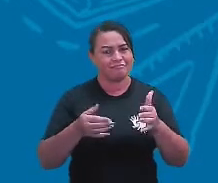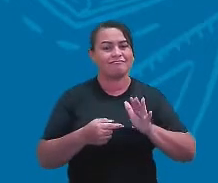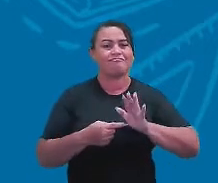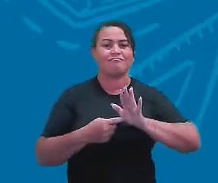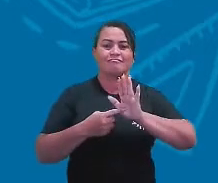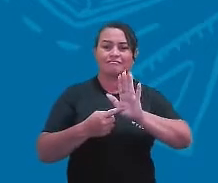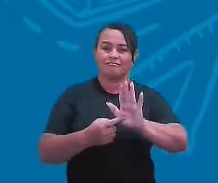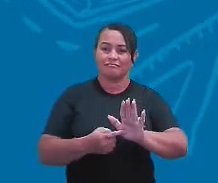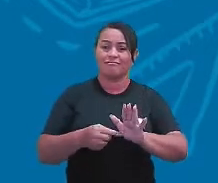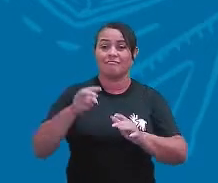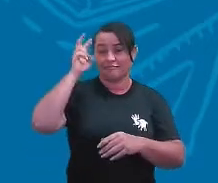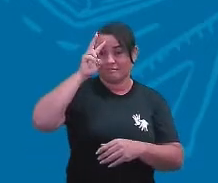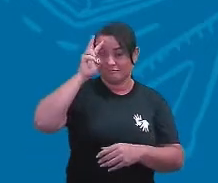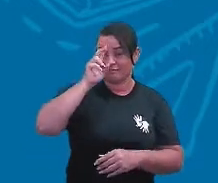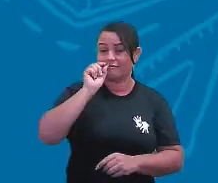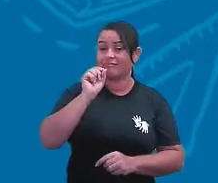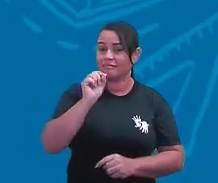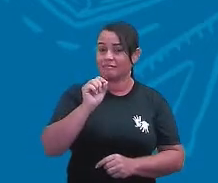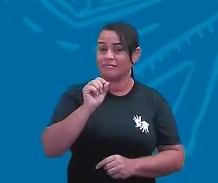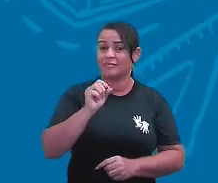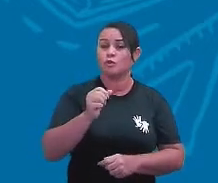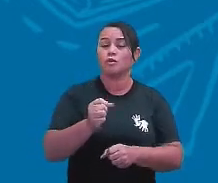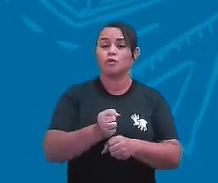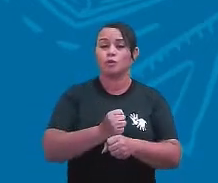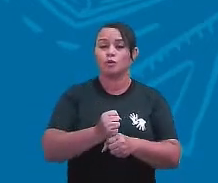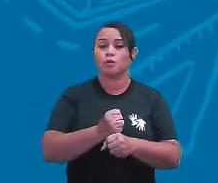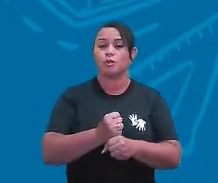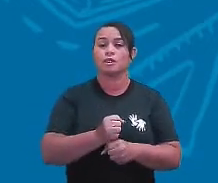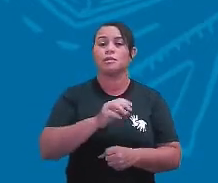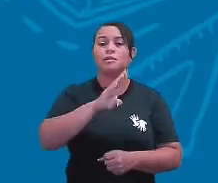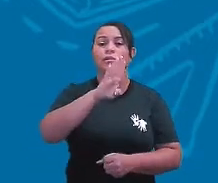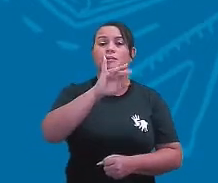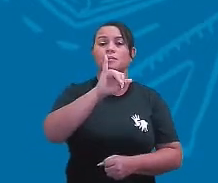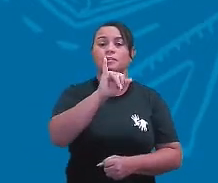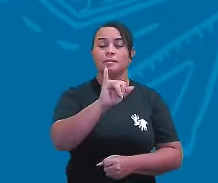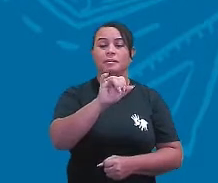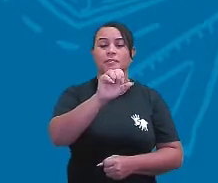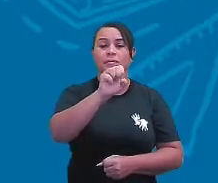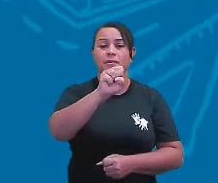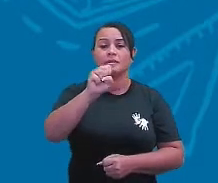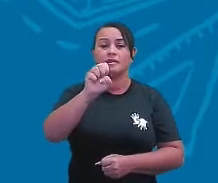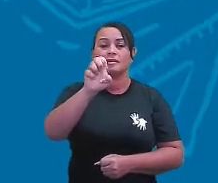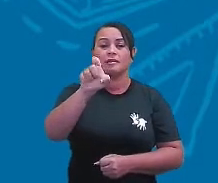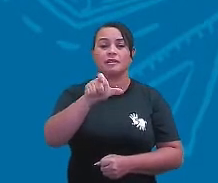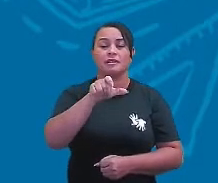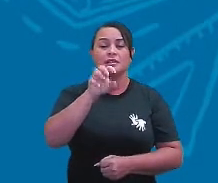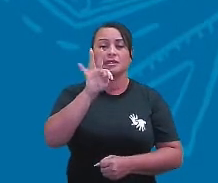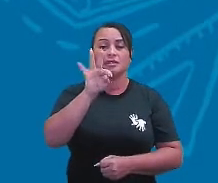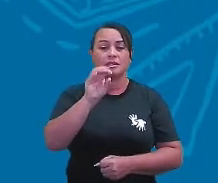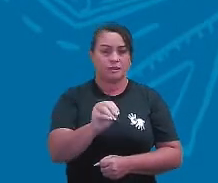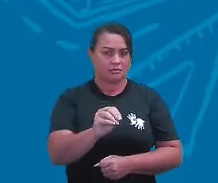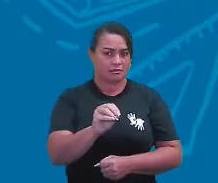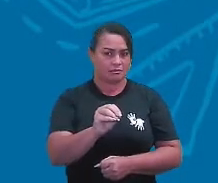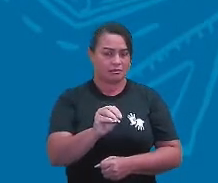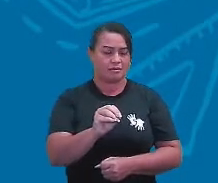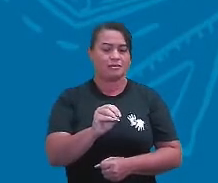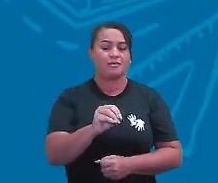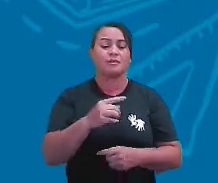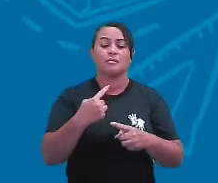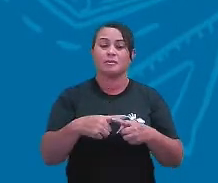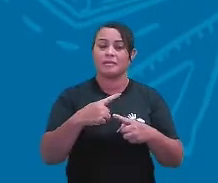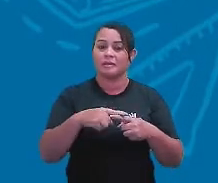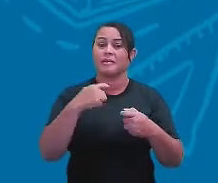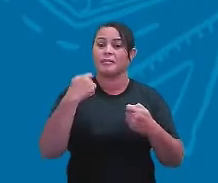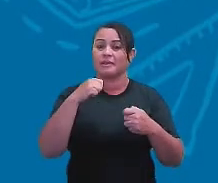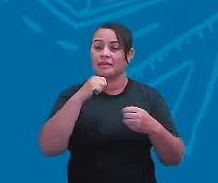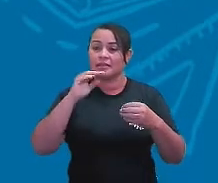ano bissexto, tá? Sempre vai ocorrer um ano em que vai ocorrer o ano bissexto, porque precisa